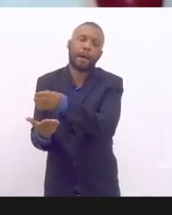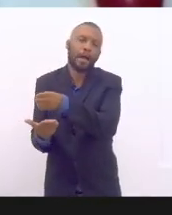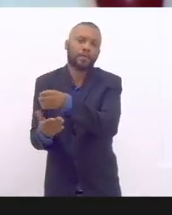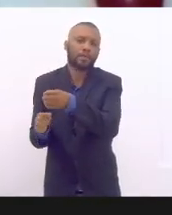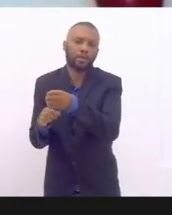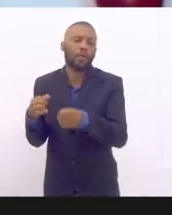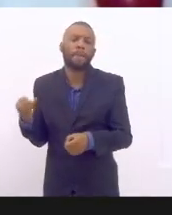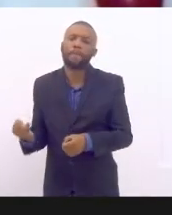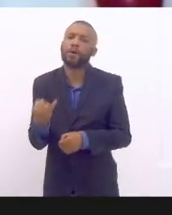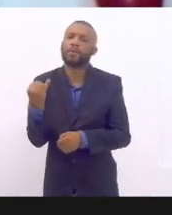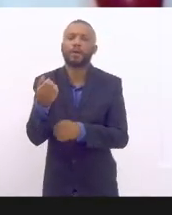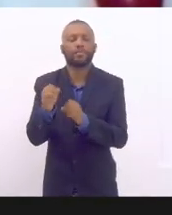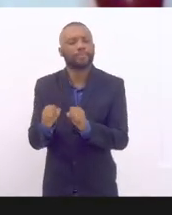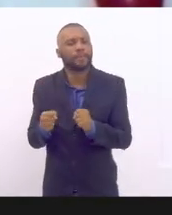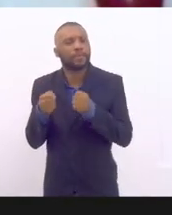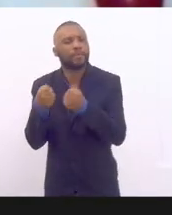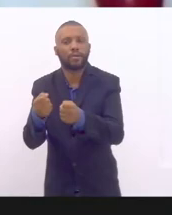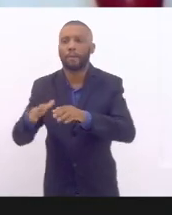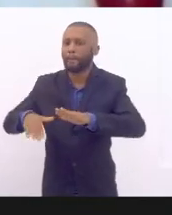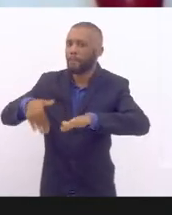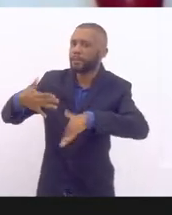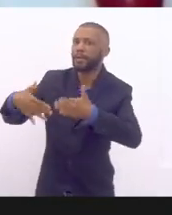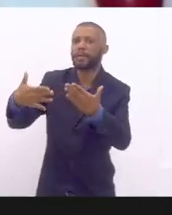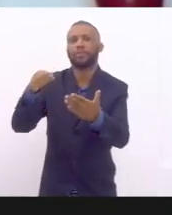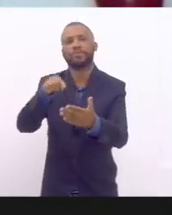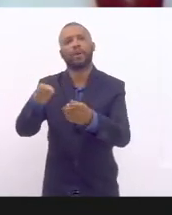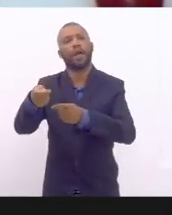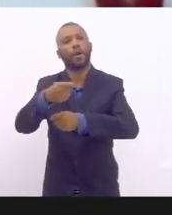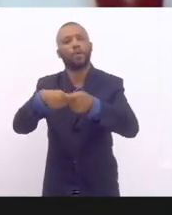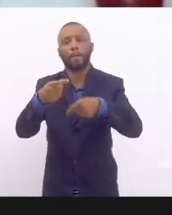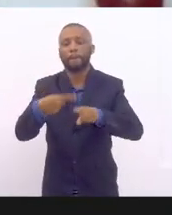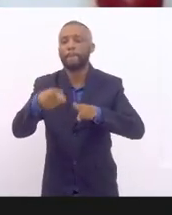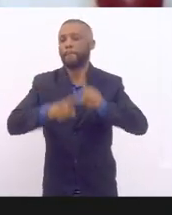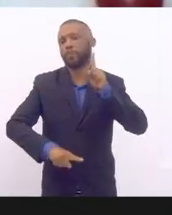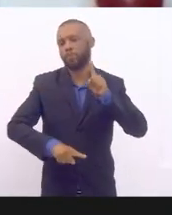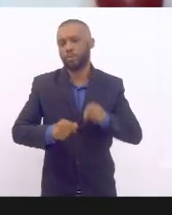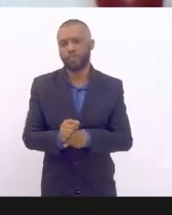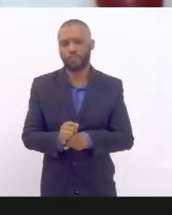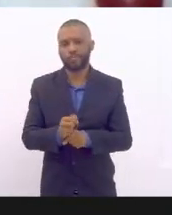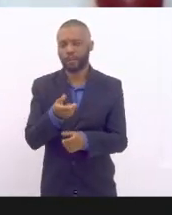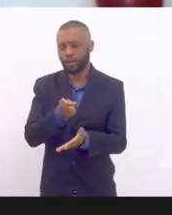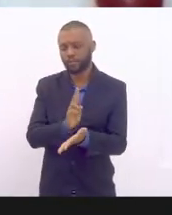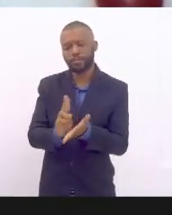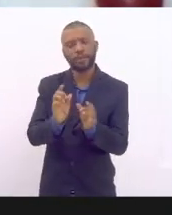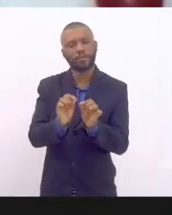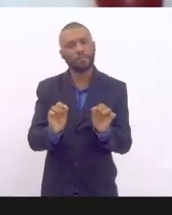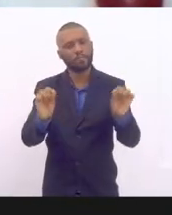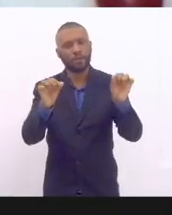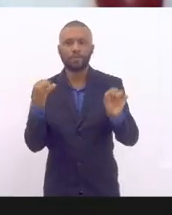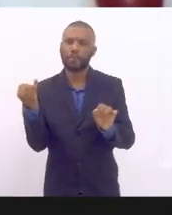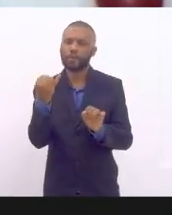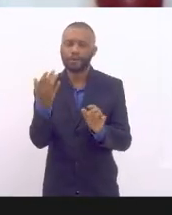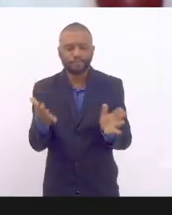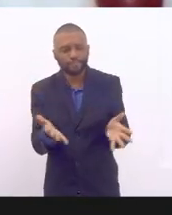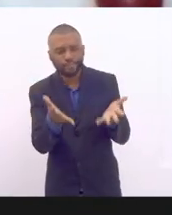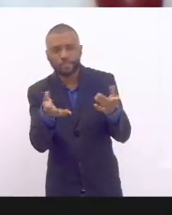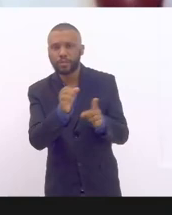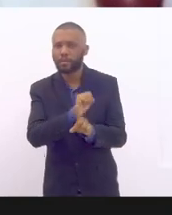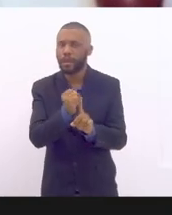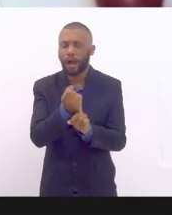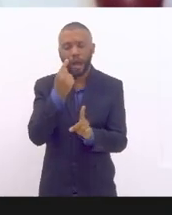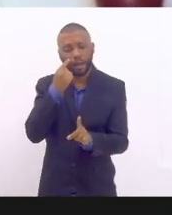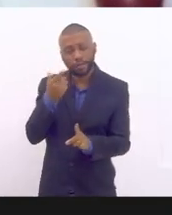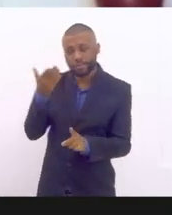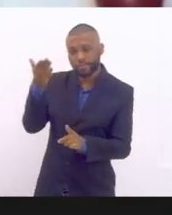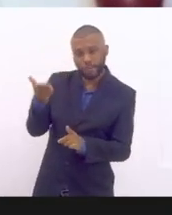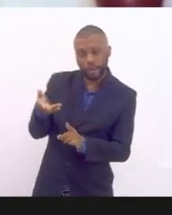para garantir um processo de desenvolvimento econômico as Universidades também são fundamentais para o desenvolvimento social Basta ver o